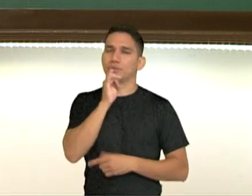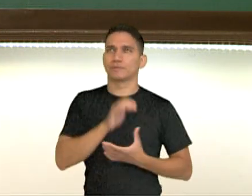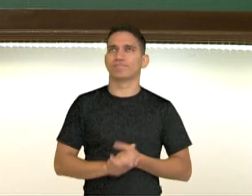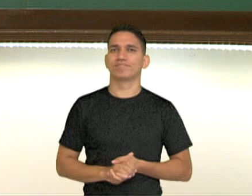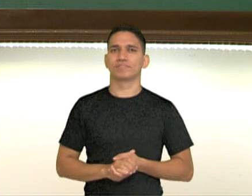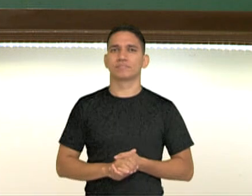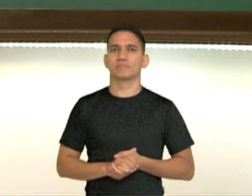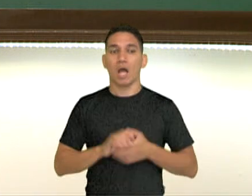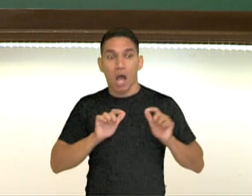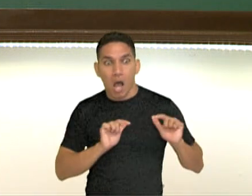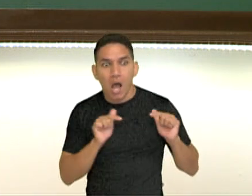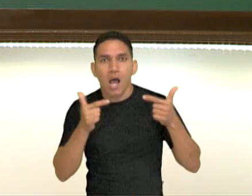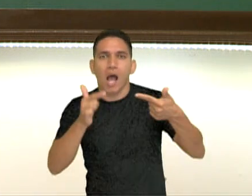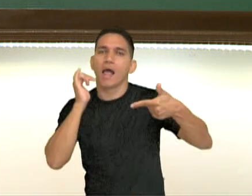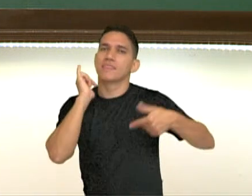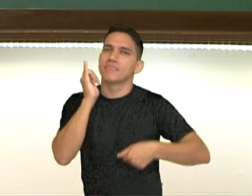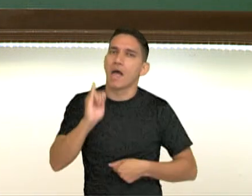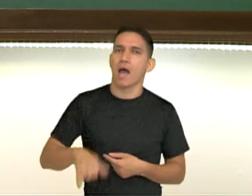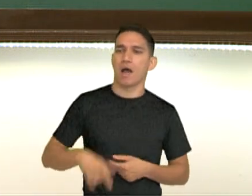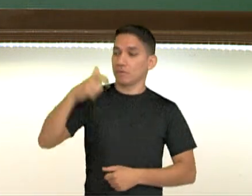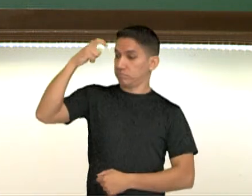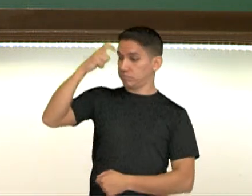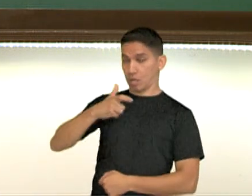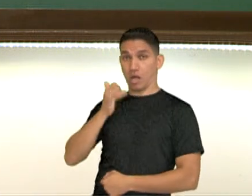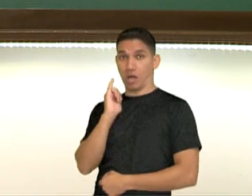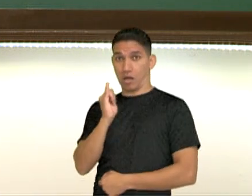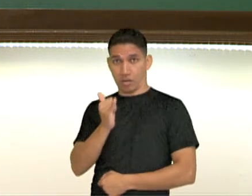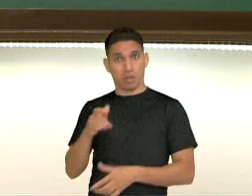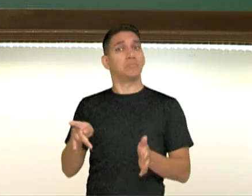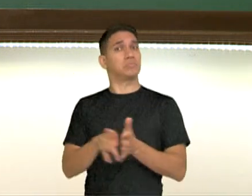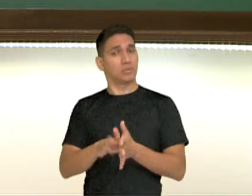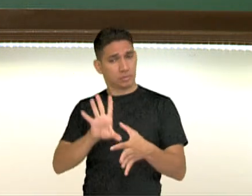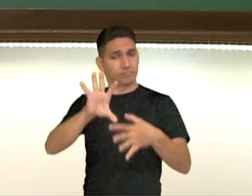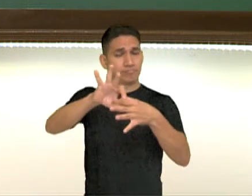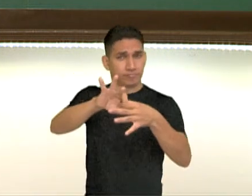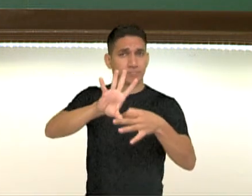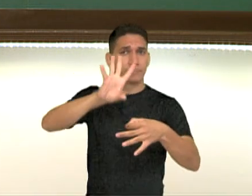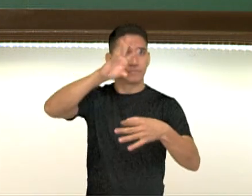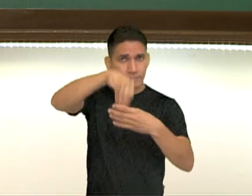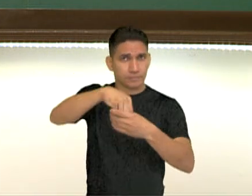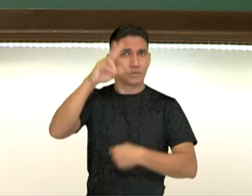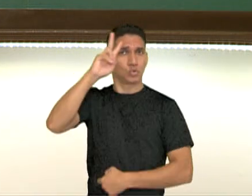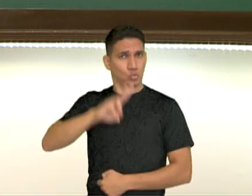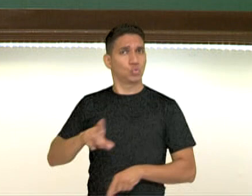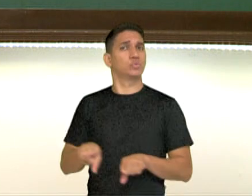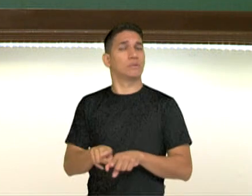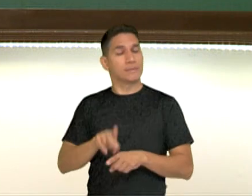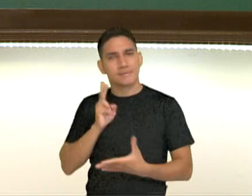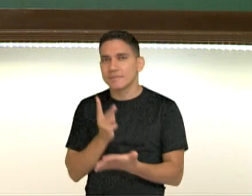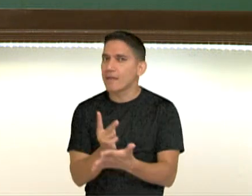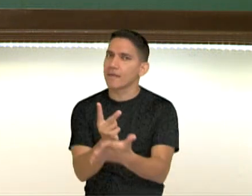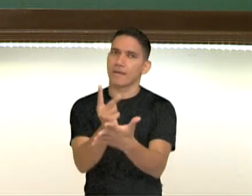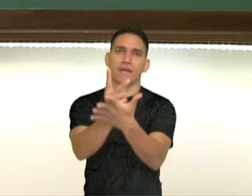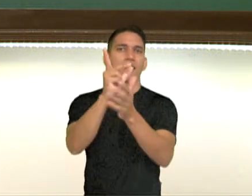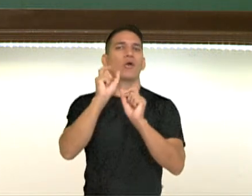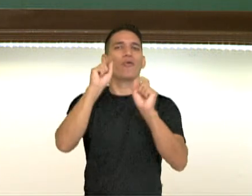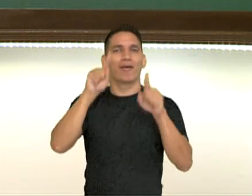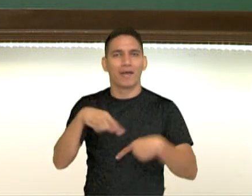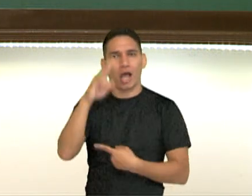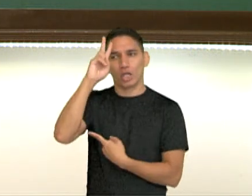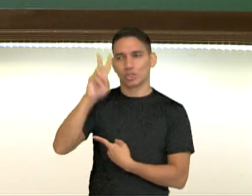o ato narrativo, o narrador, né, o narrador faz parte ali da nossa história, sempre, né, porque é uma